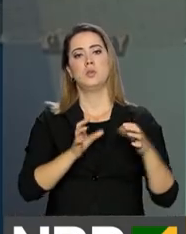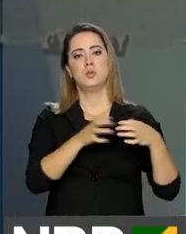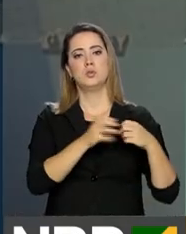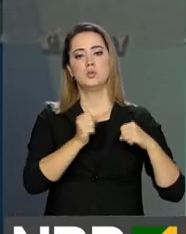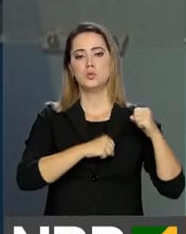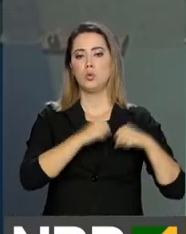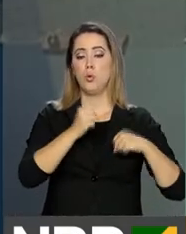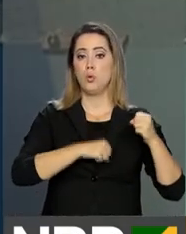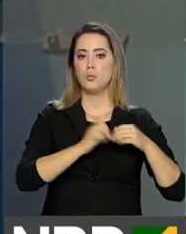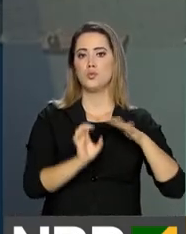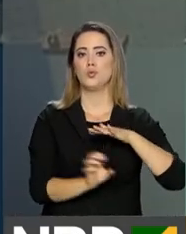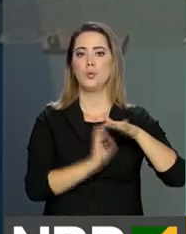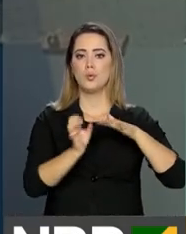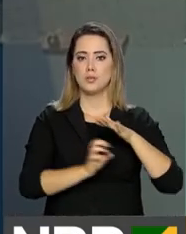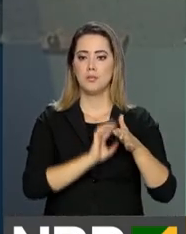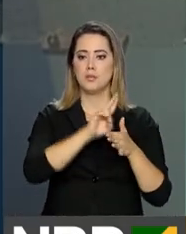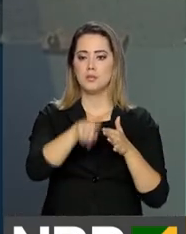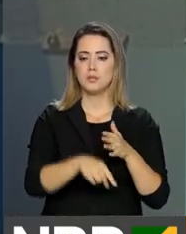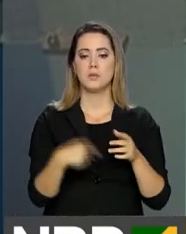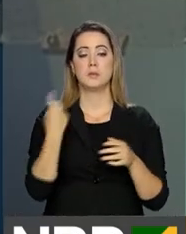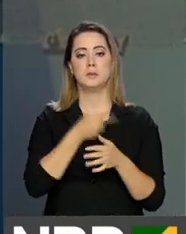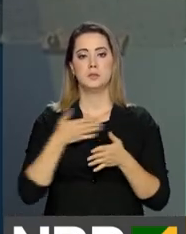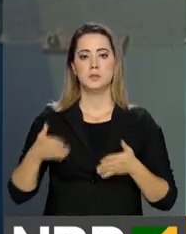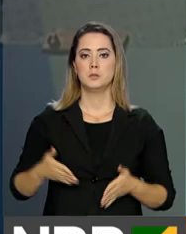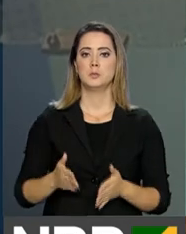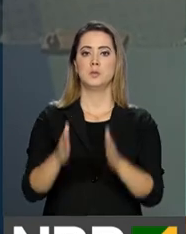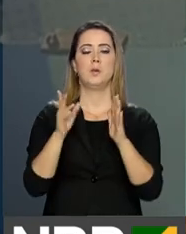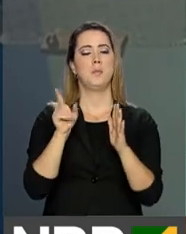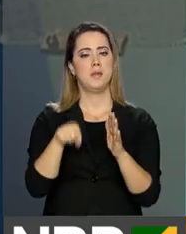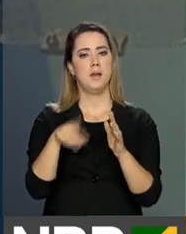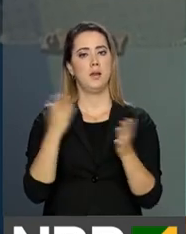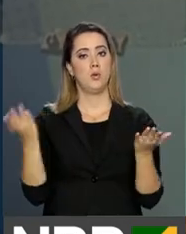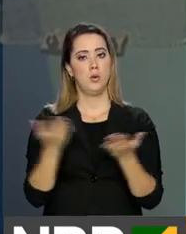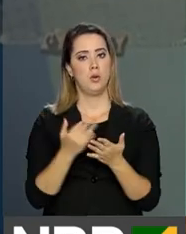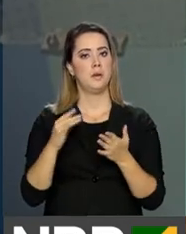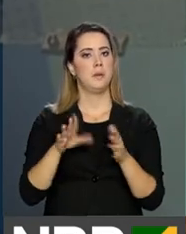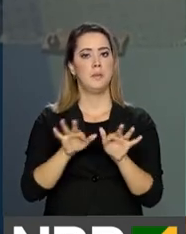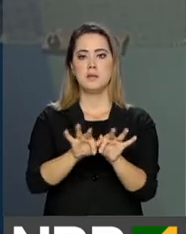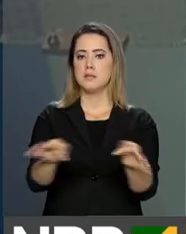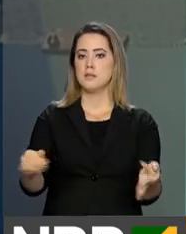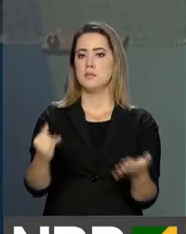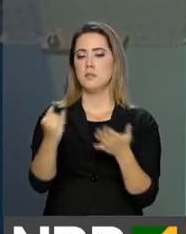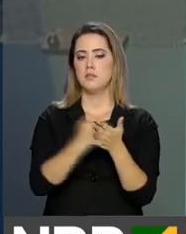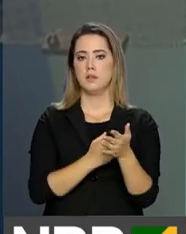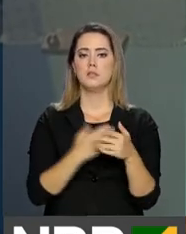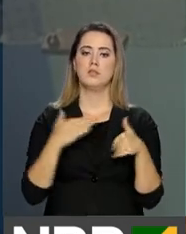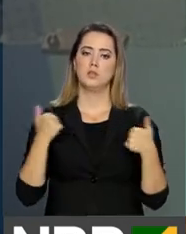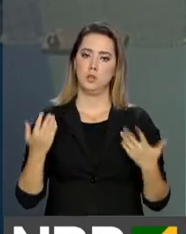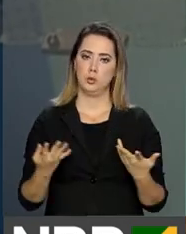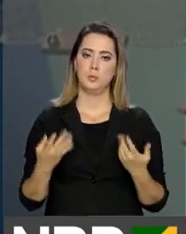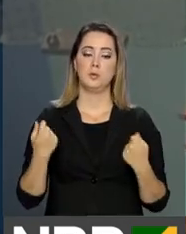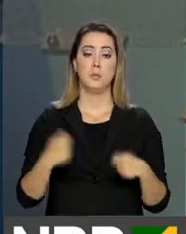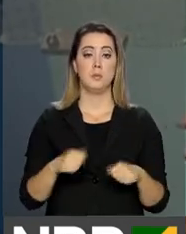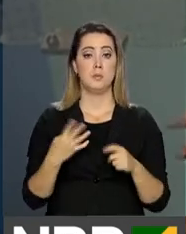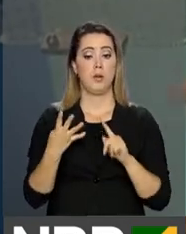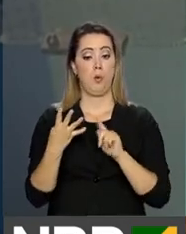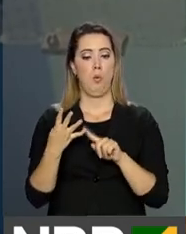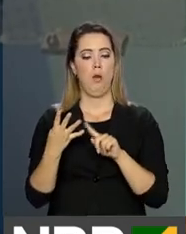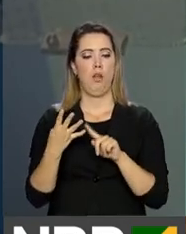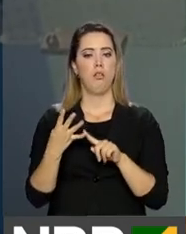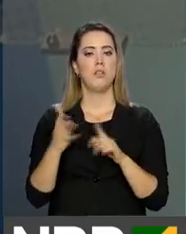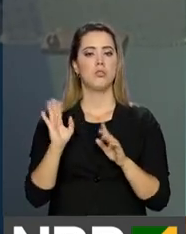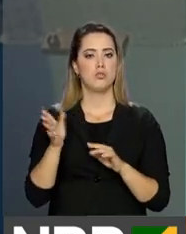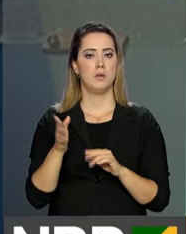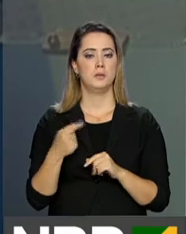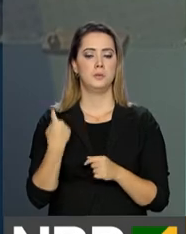para todos os empresários. Então, vamos caminhar para a simplificação tributária, seria, em tese, a quarta reforma. Como